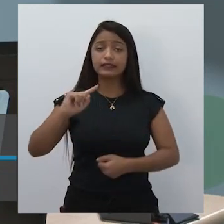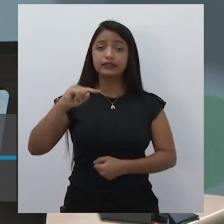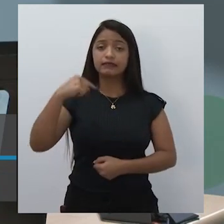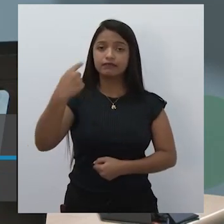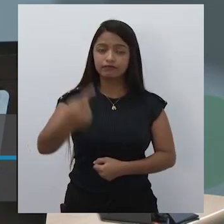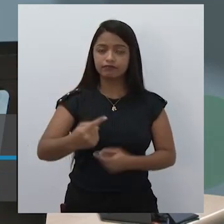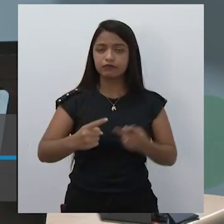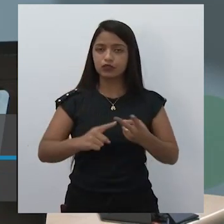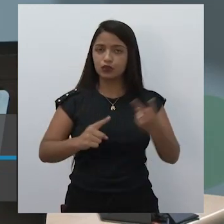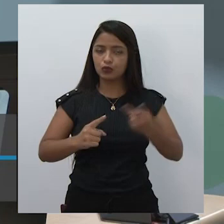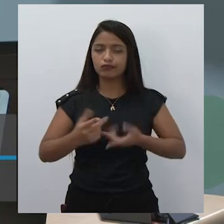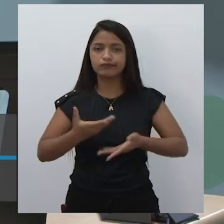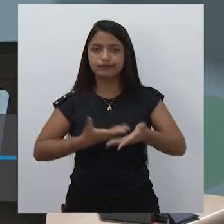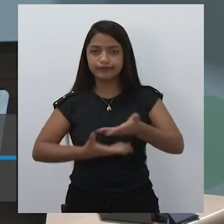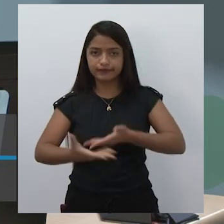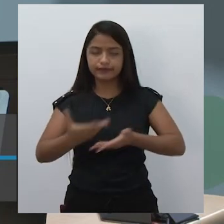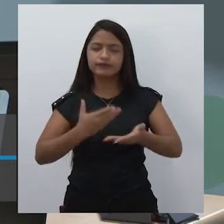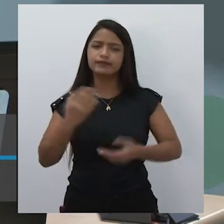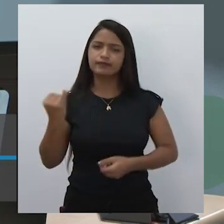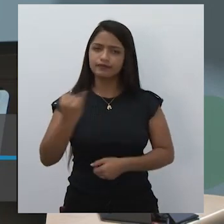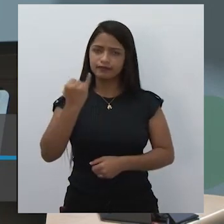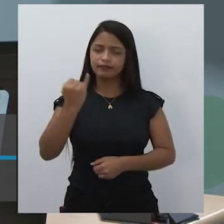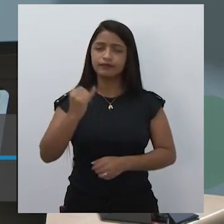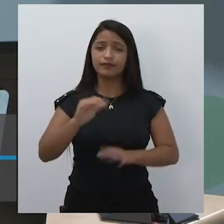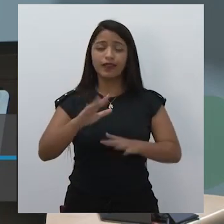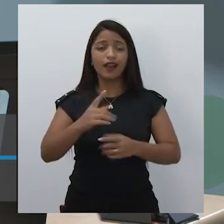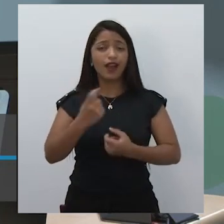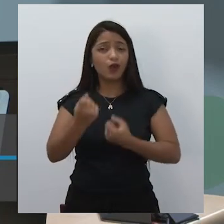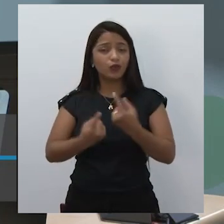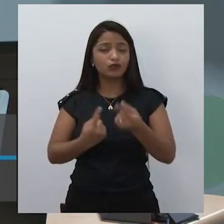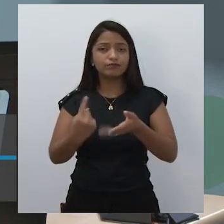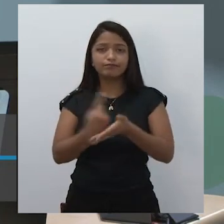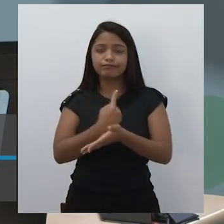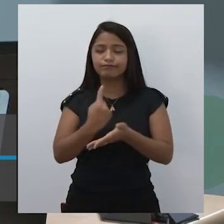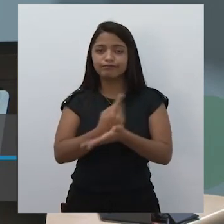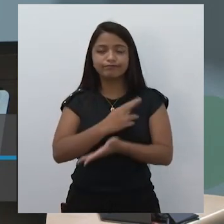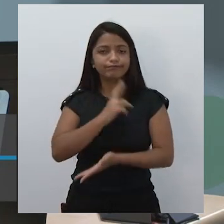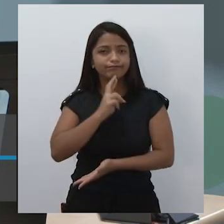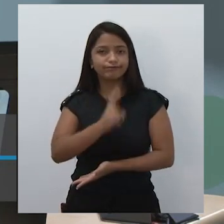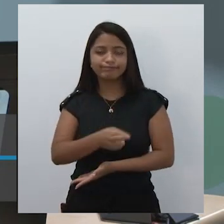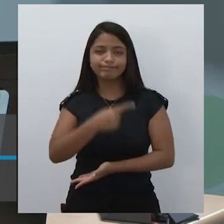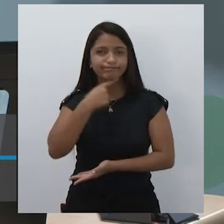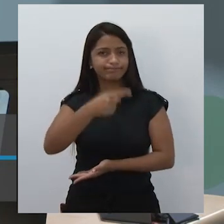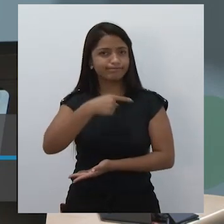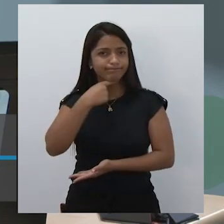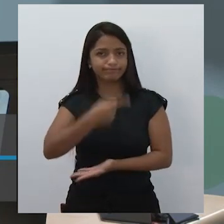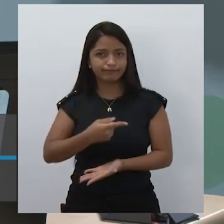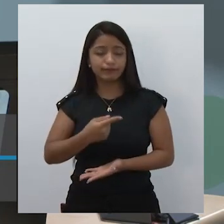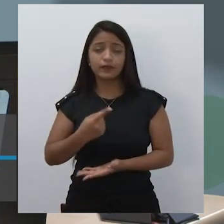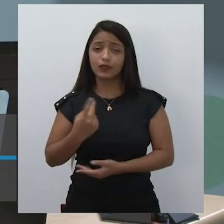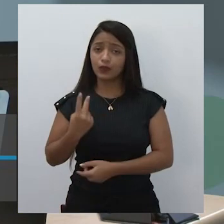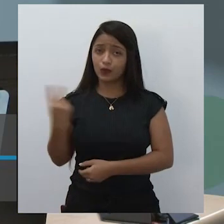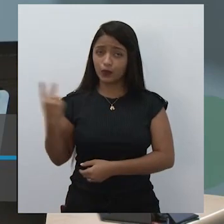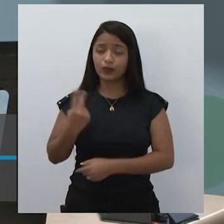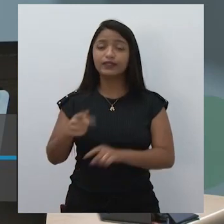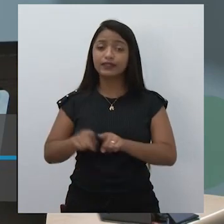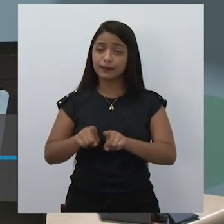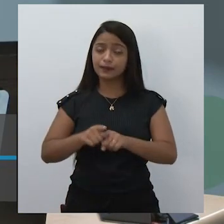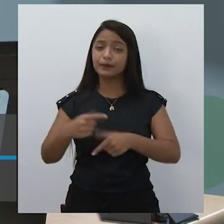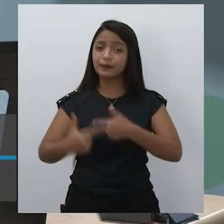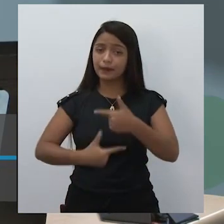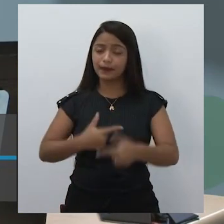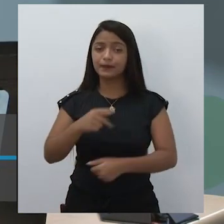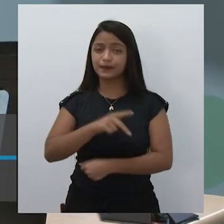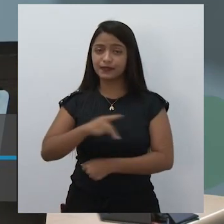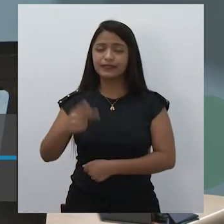momento. São questões importantes, mas tem questões, gente, que a gente não vai conseguir responder. Né? Nós somos professores, né? Nós sabemos que